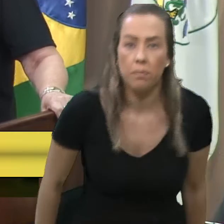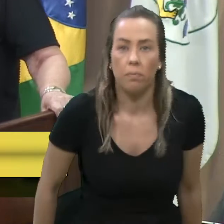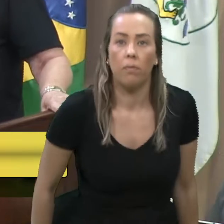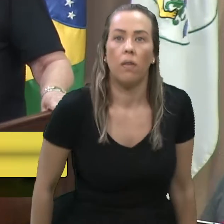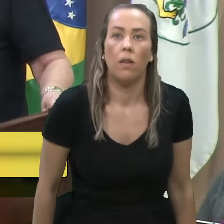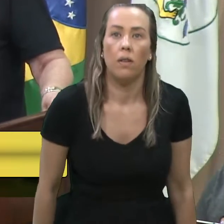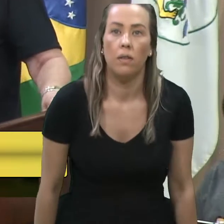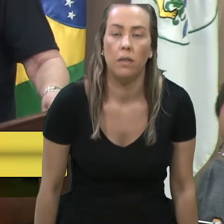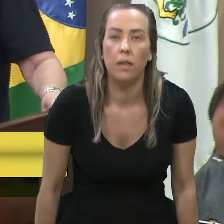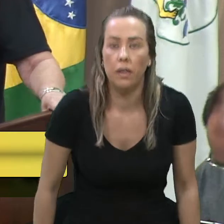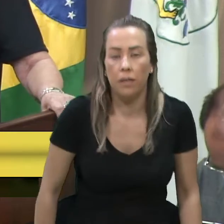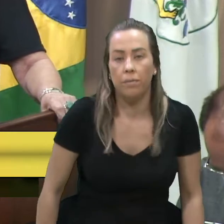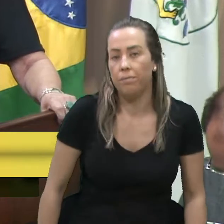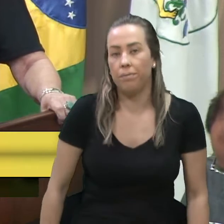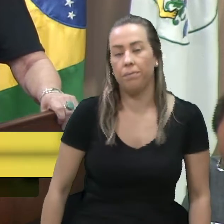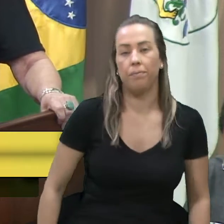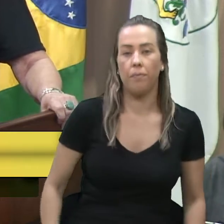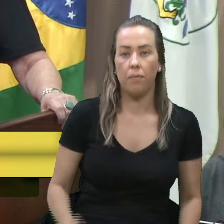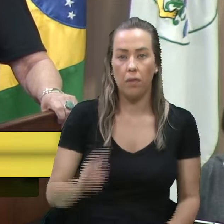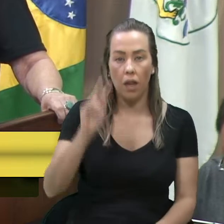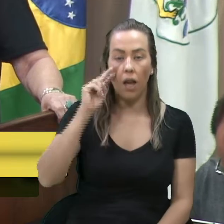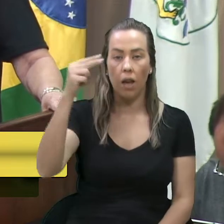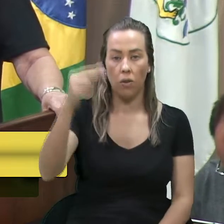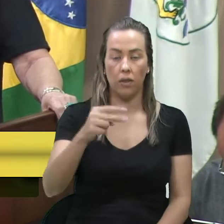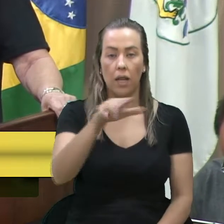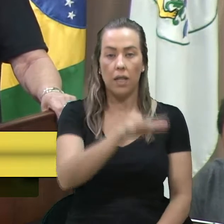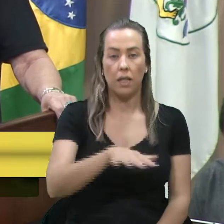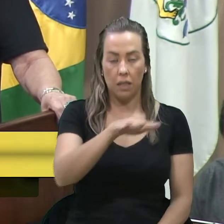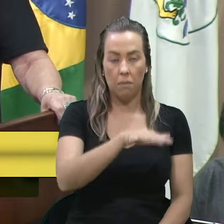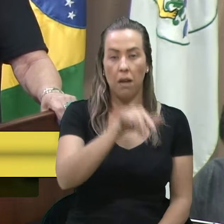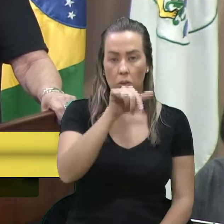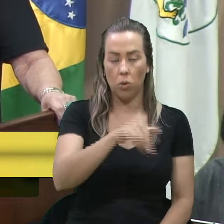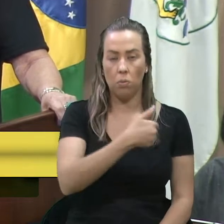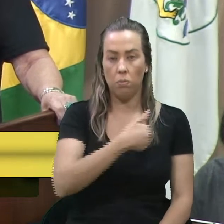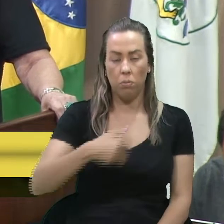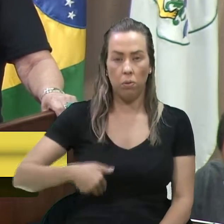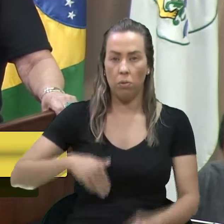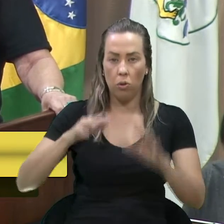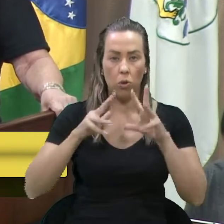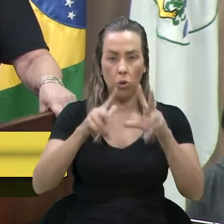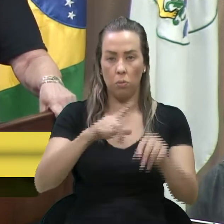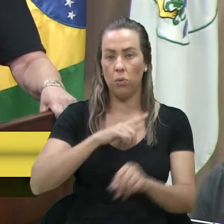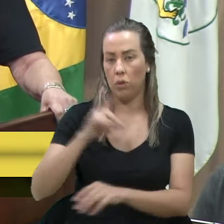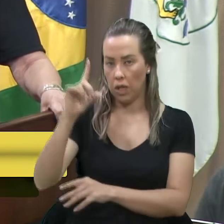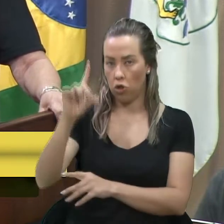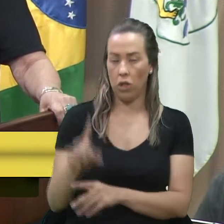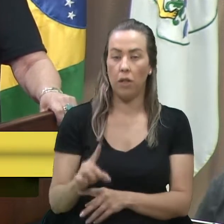reconhecer que esse espaço público, ele é de todos, mas ele